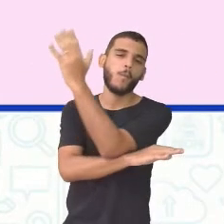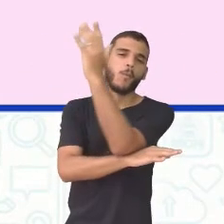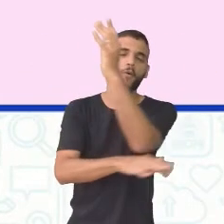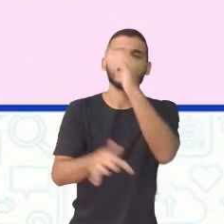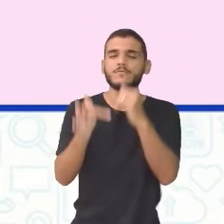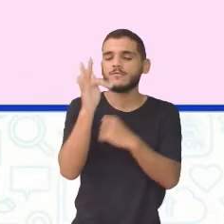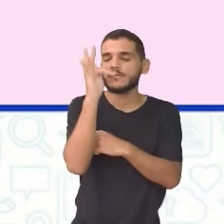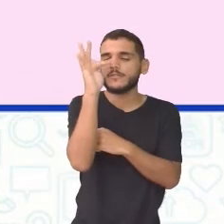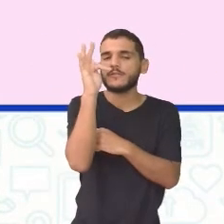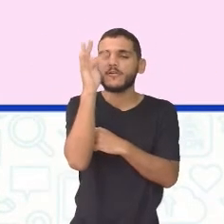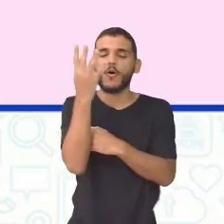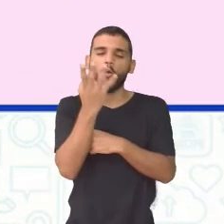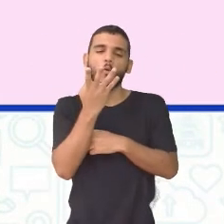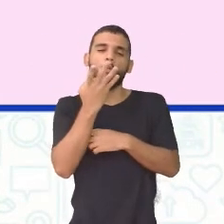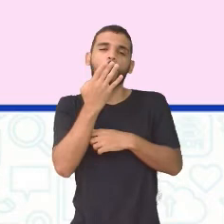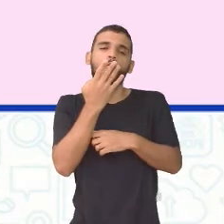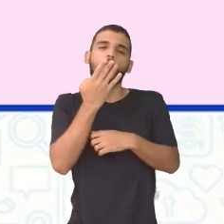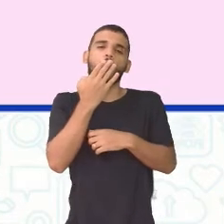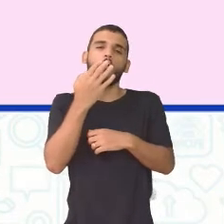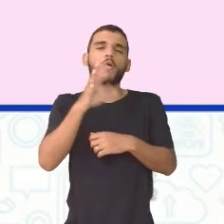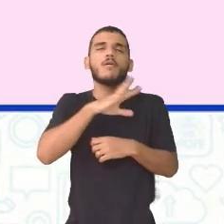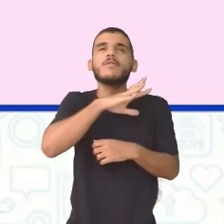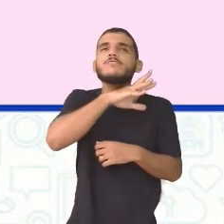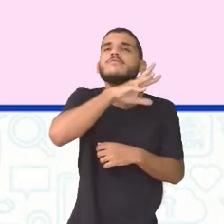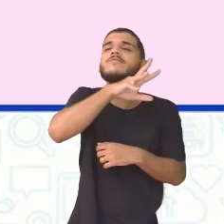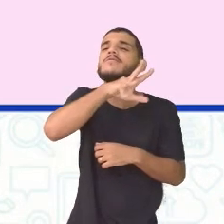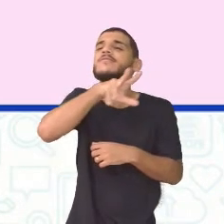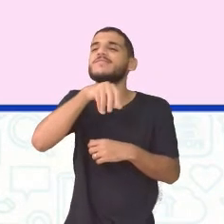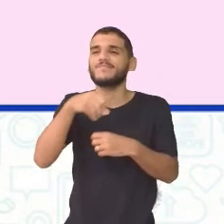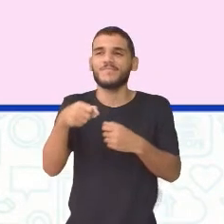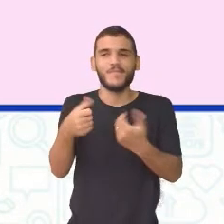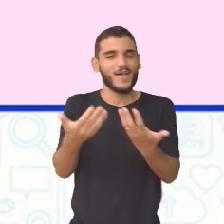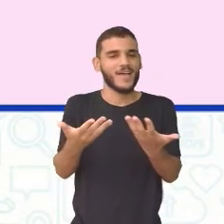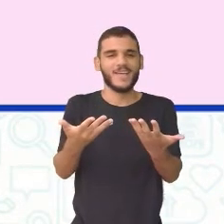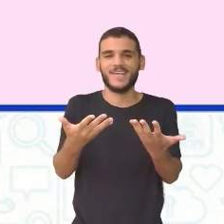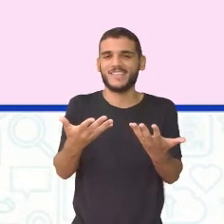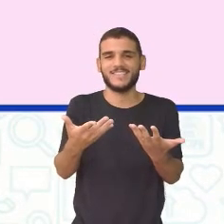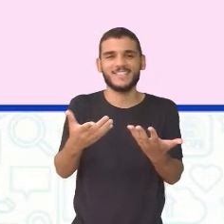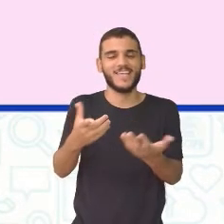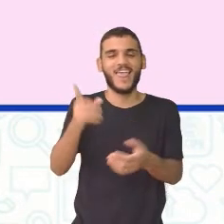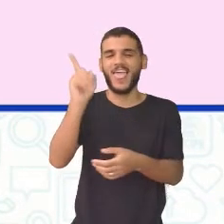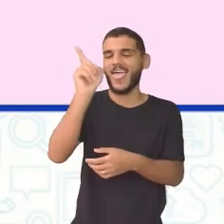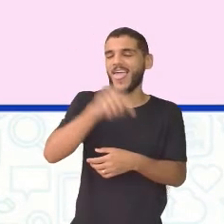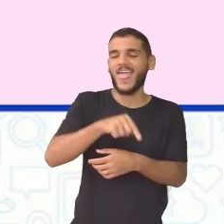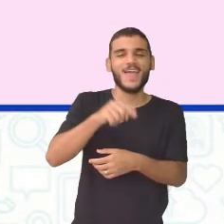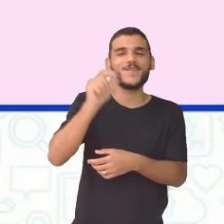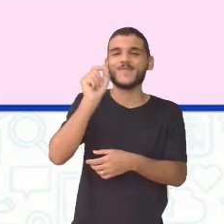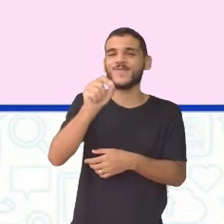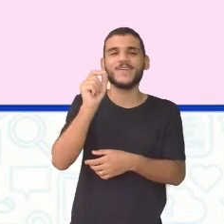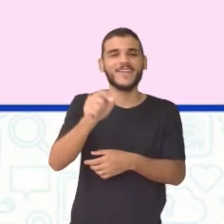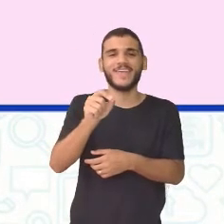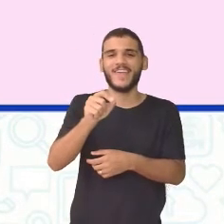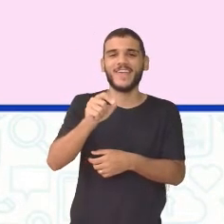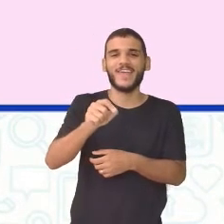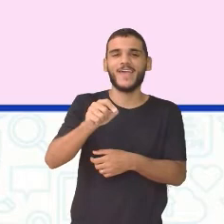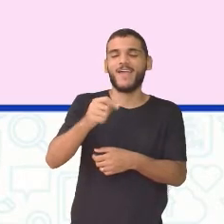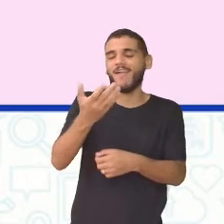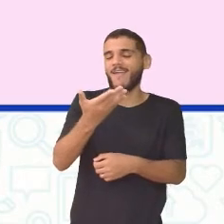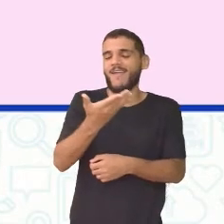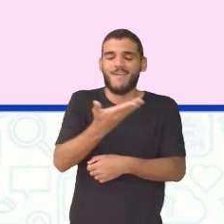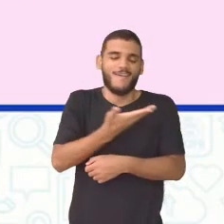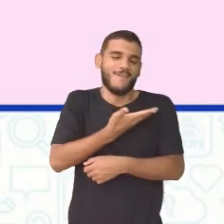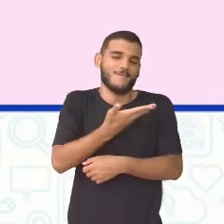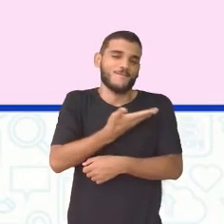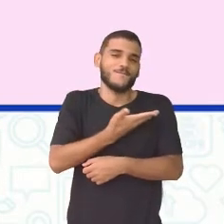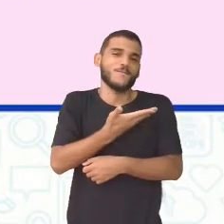baú de feiticeiro, um navio pirata no mar, um foguete perdido no ar. É amigo